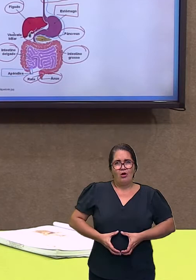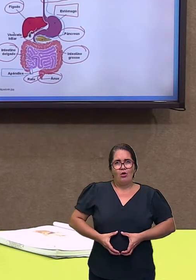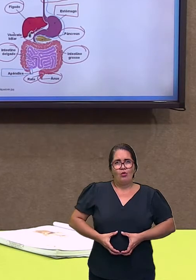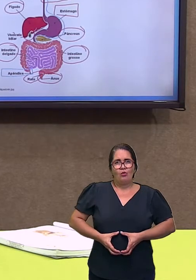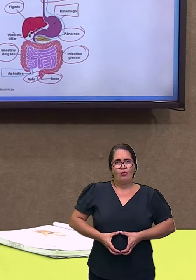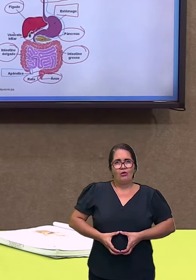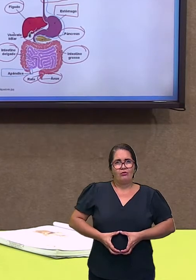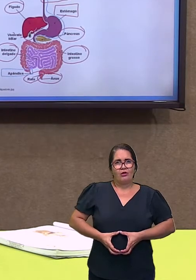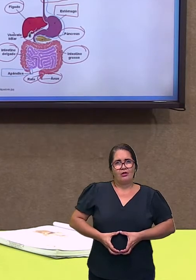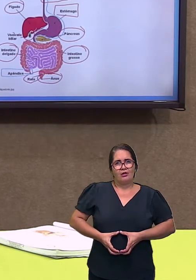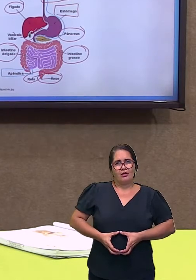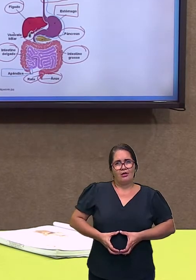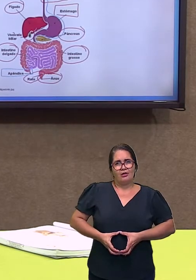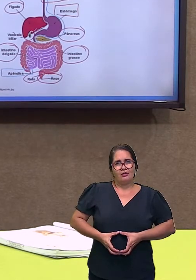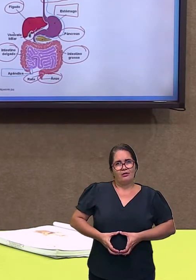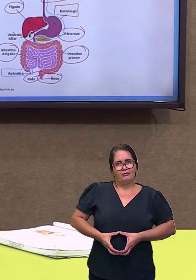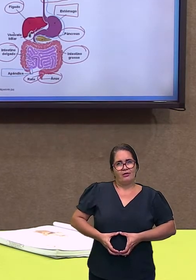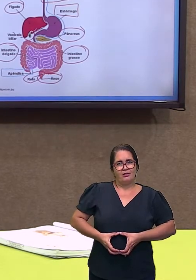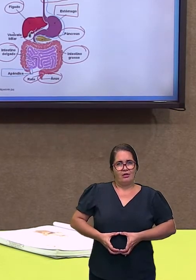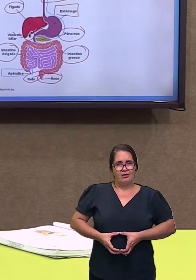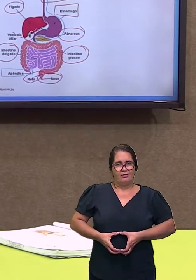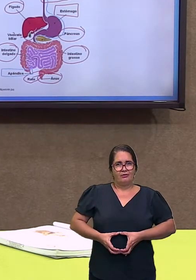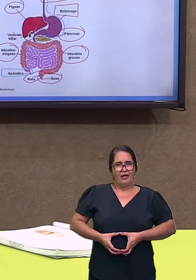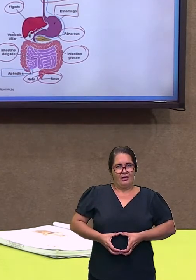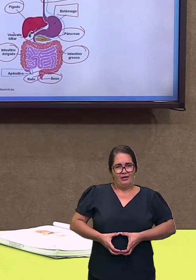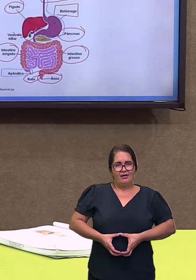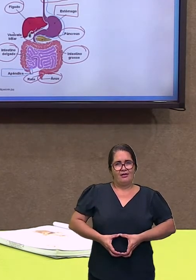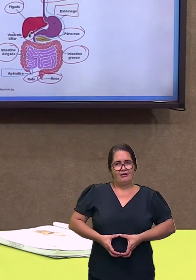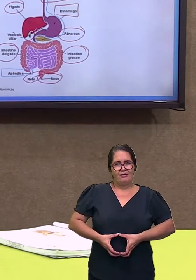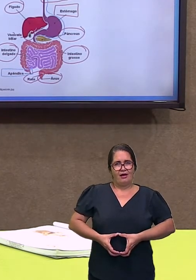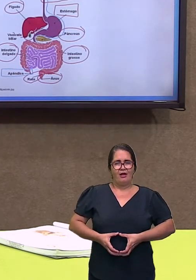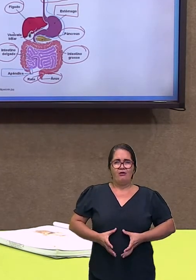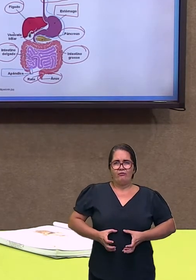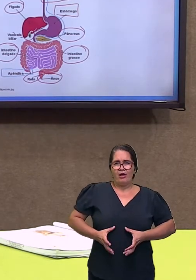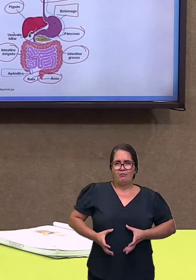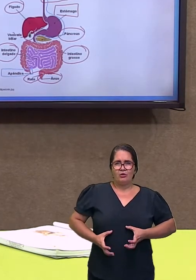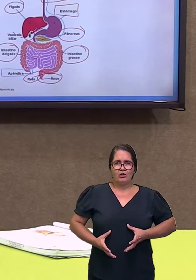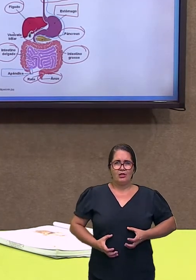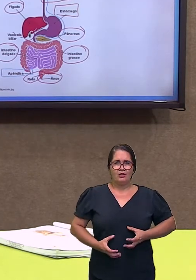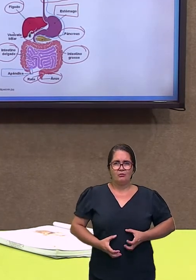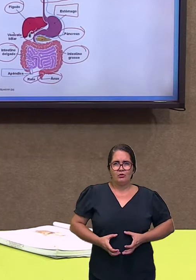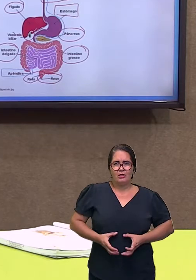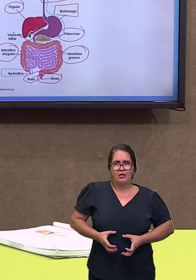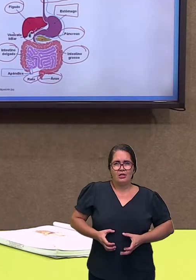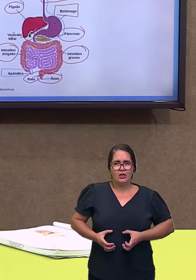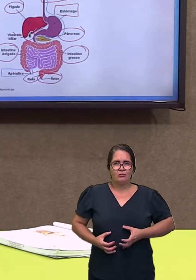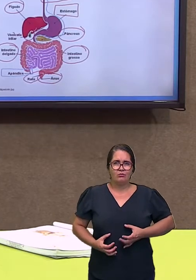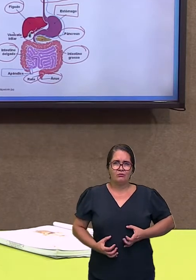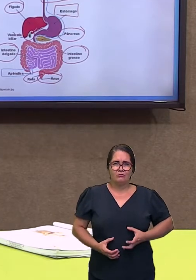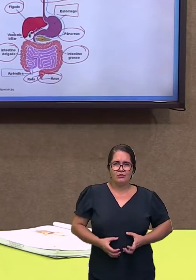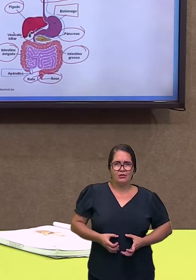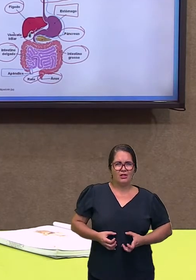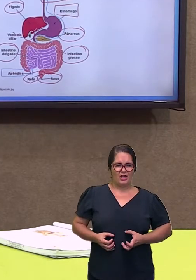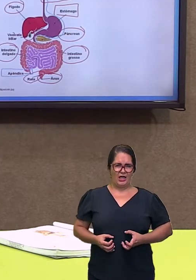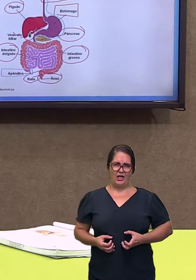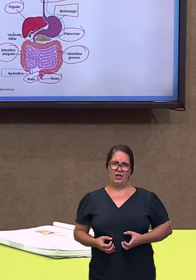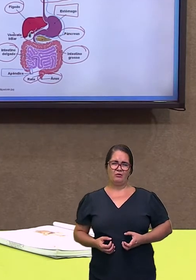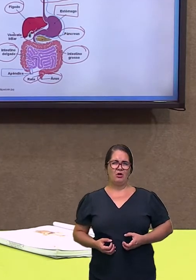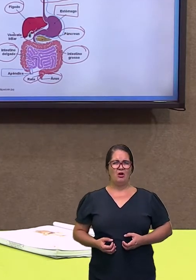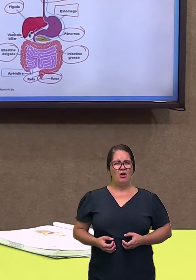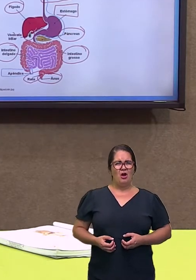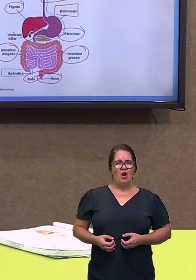deste estômago, ó. Tudo isso vai sendo modelado. Não precisa ser